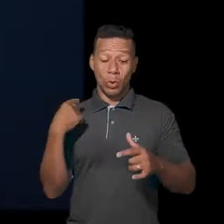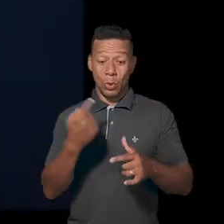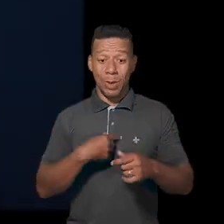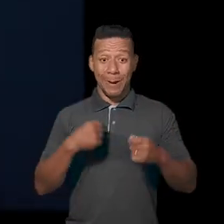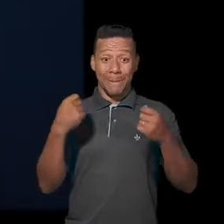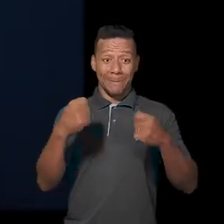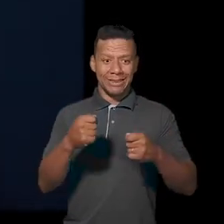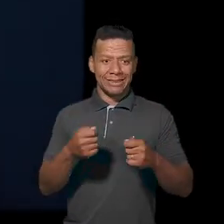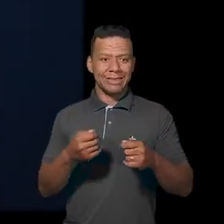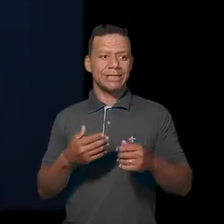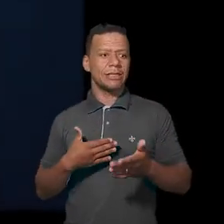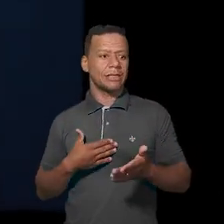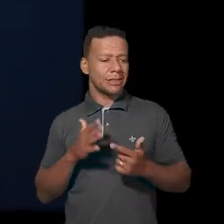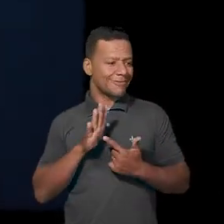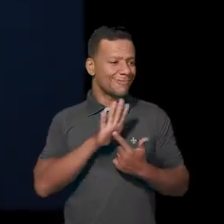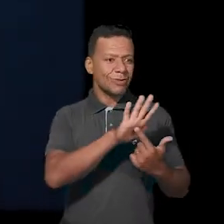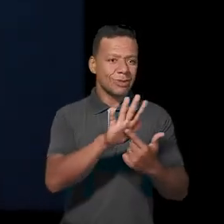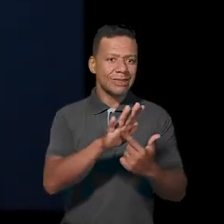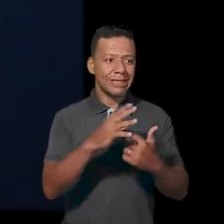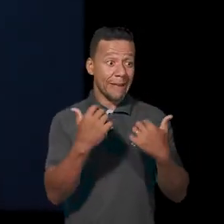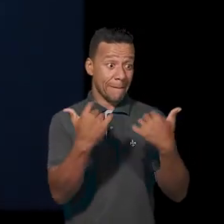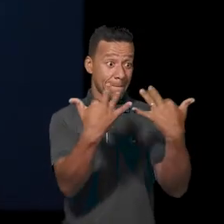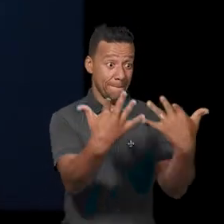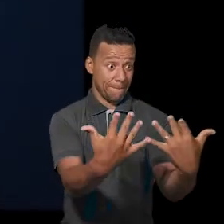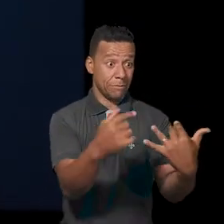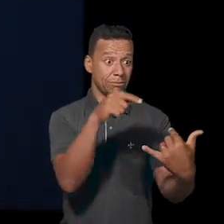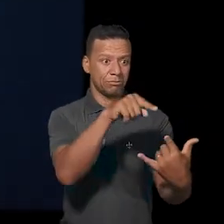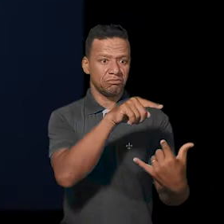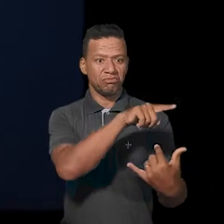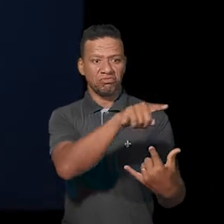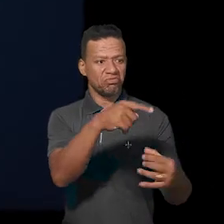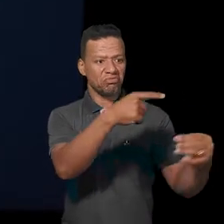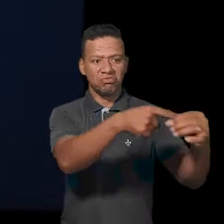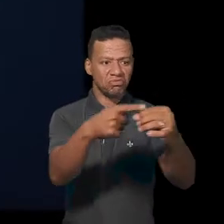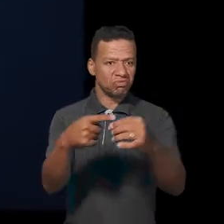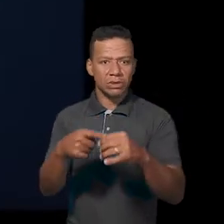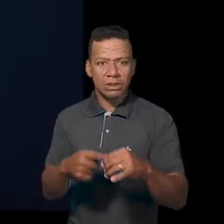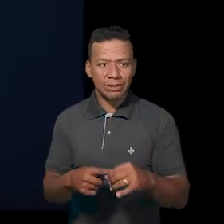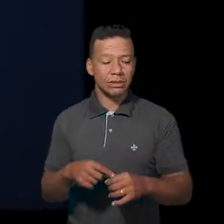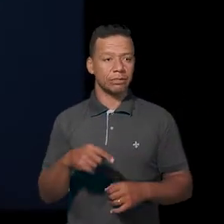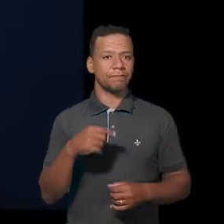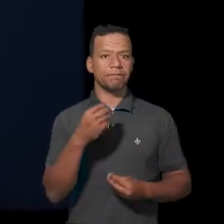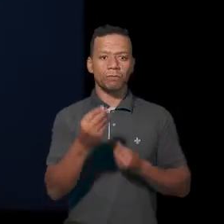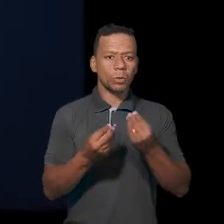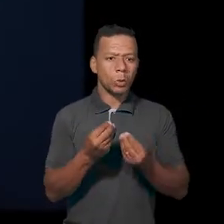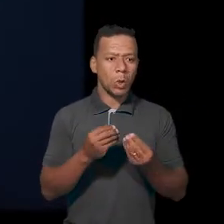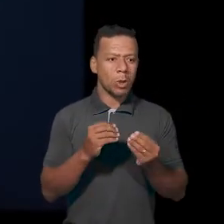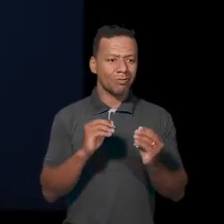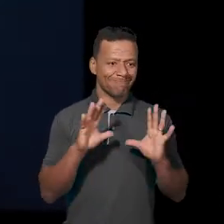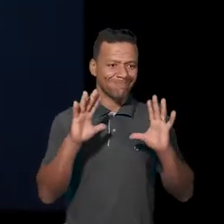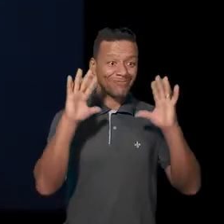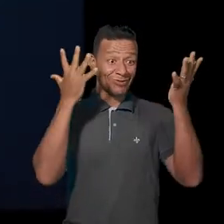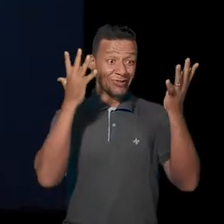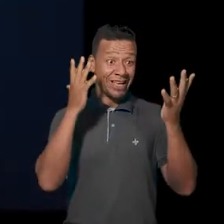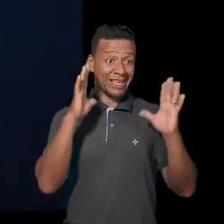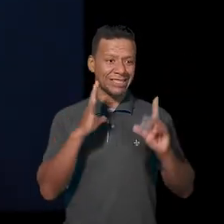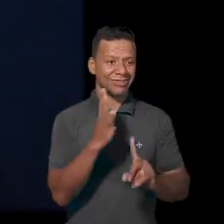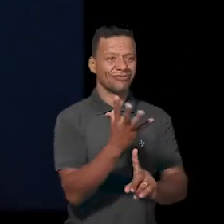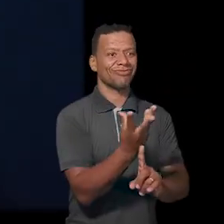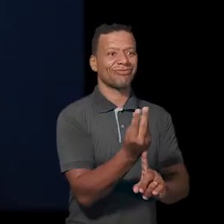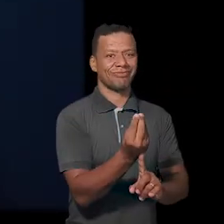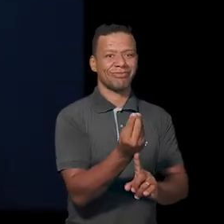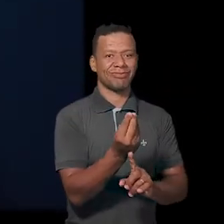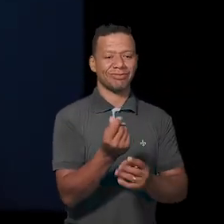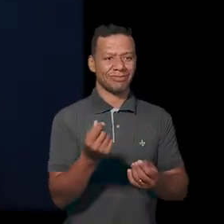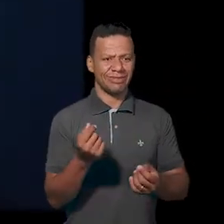aos cidadãos da cidade com eventos culturais não devia